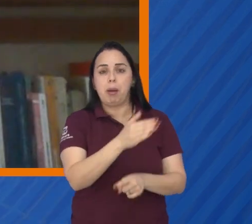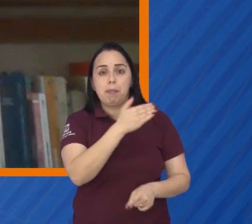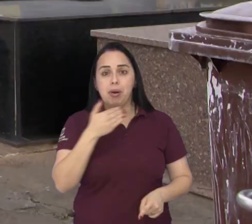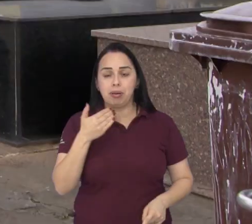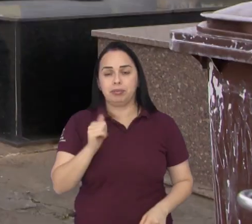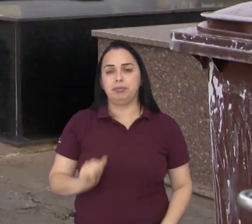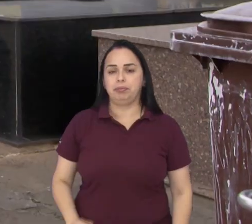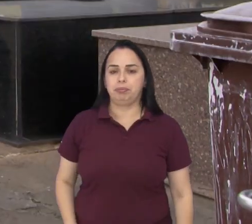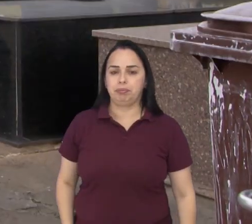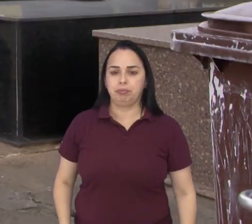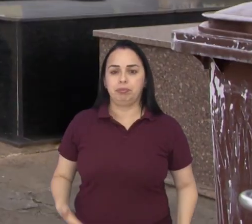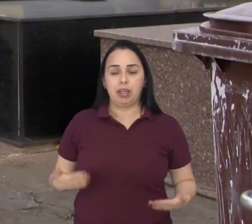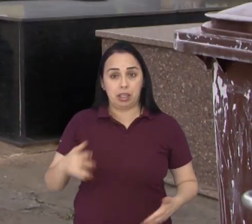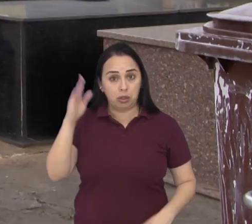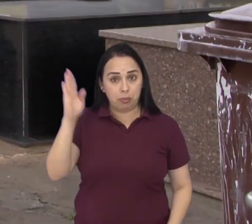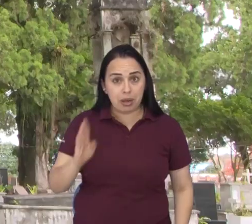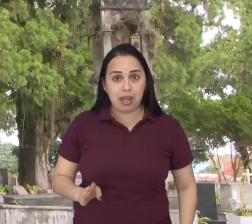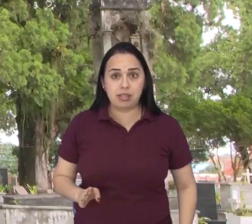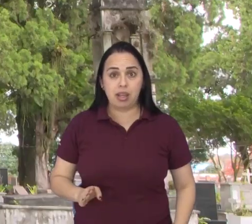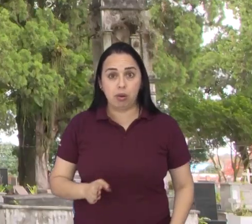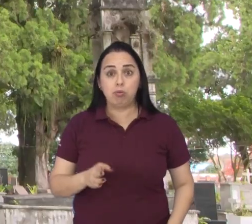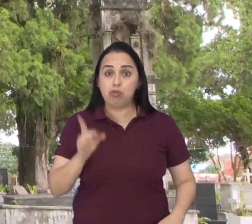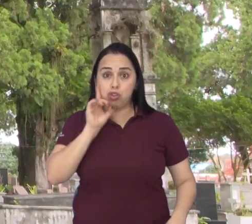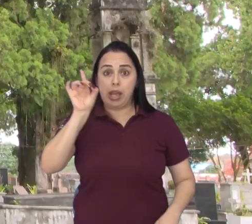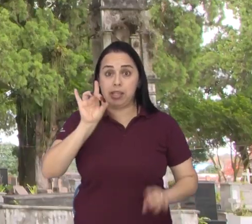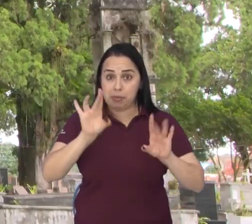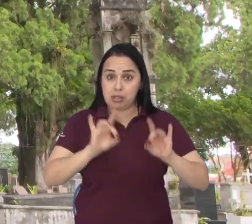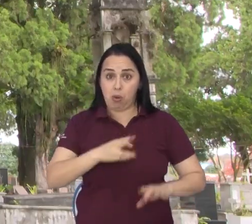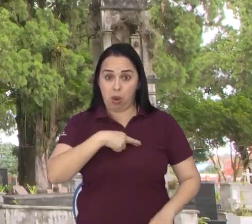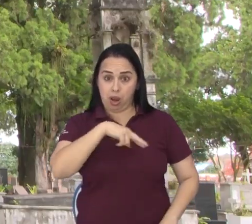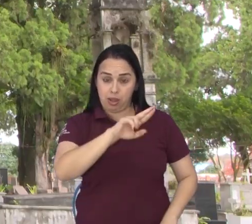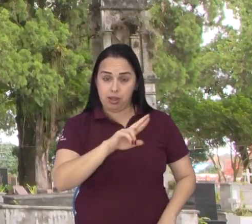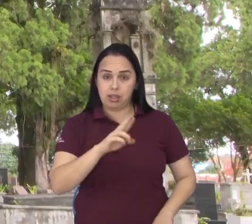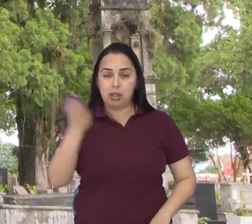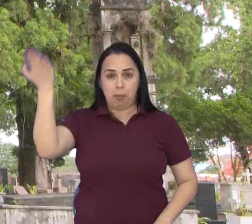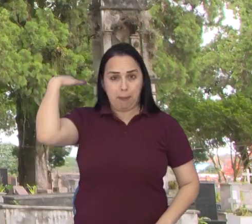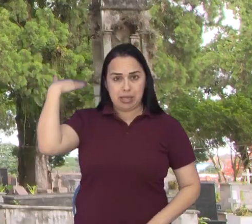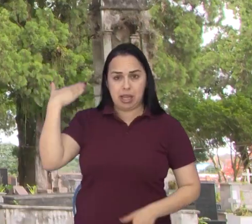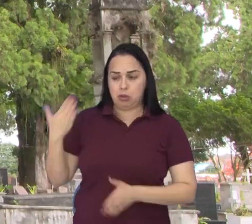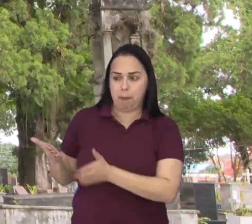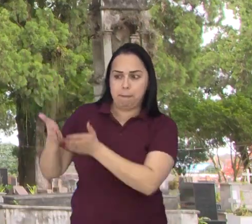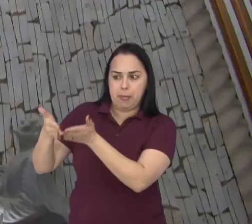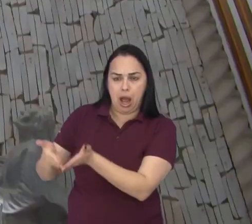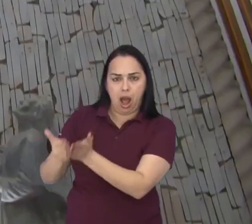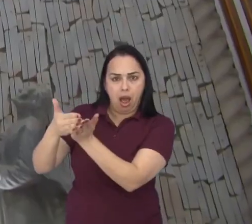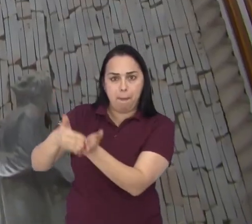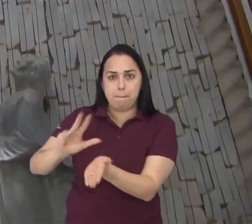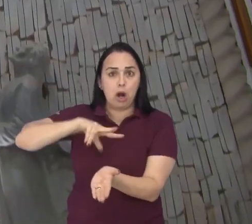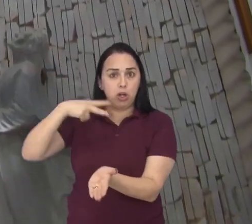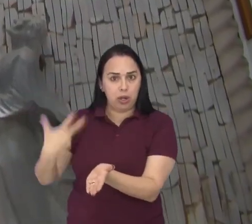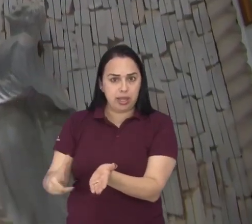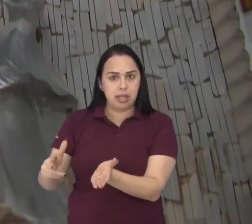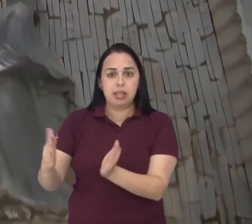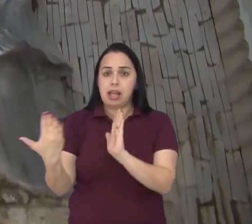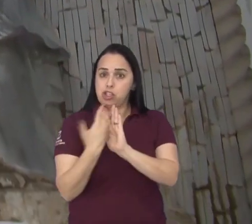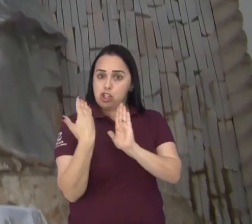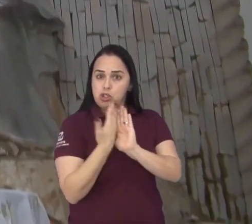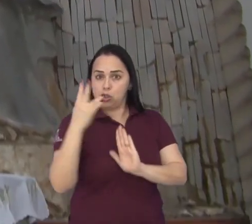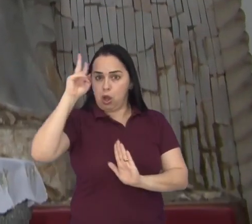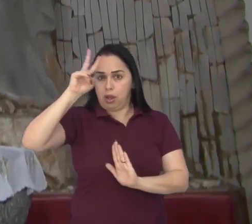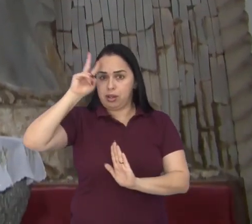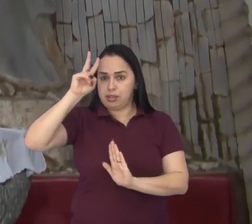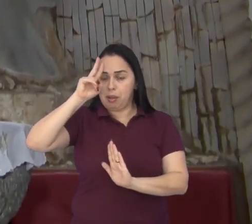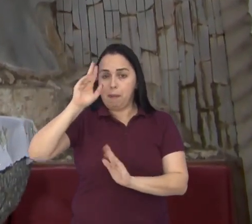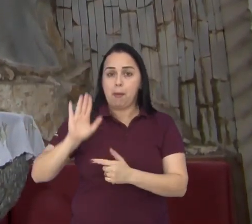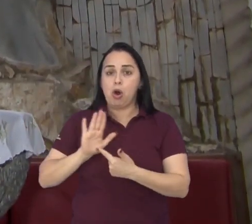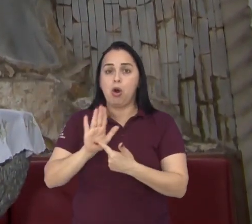né? Aqui no Brasil, finados é um dia religioso, que chegou com os portugueses. Registros históricos